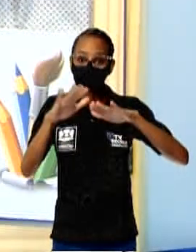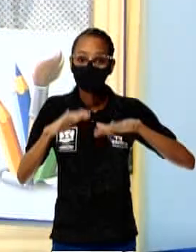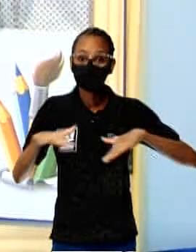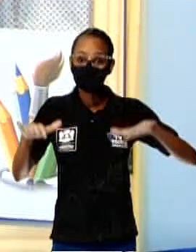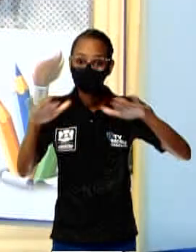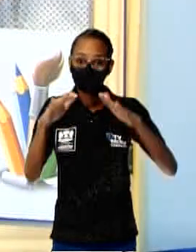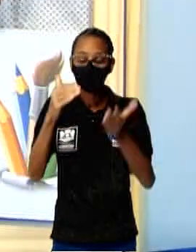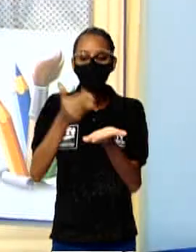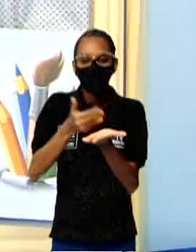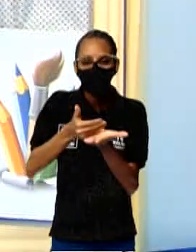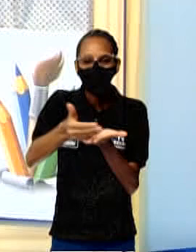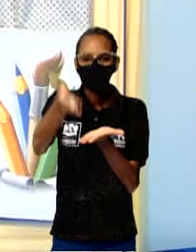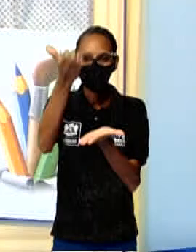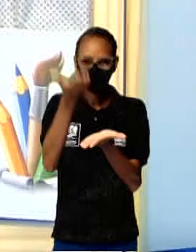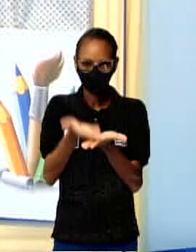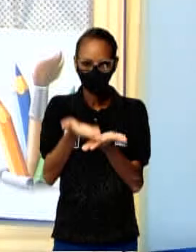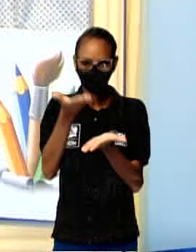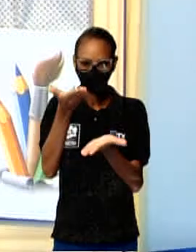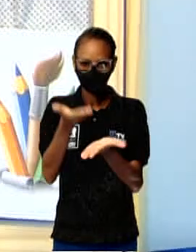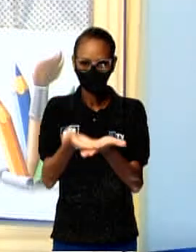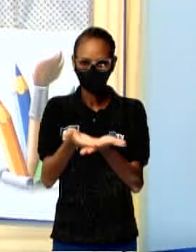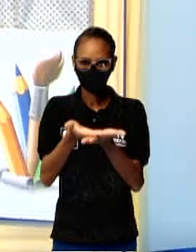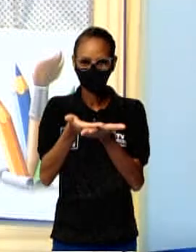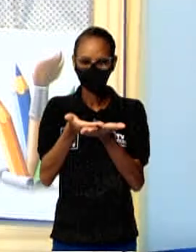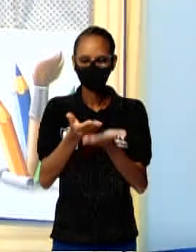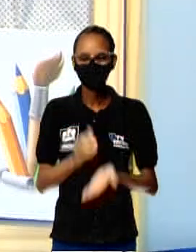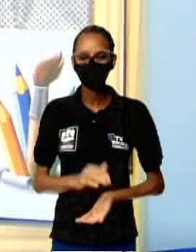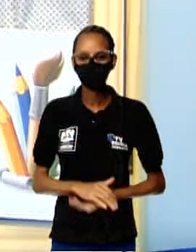que aula vai começar